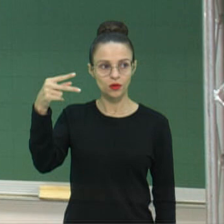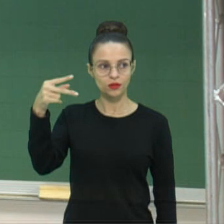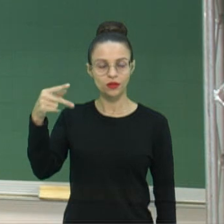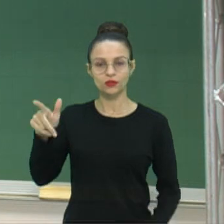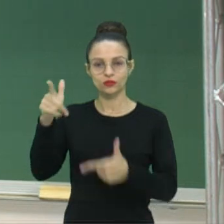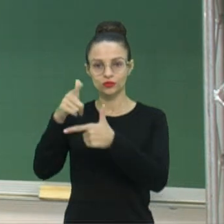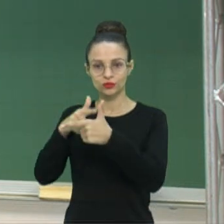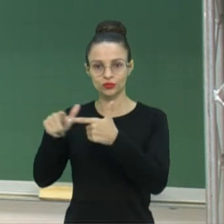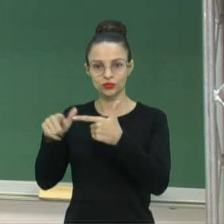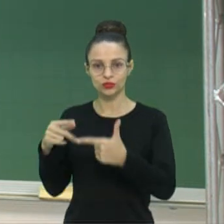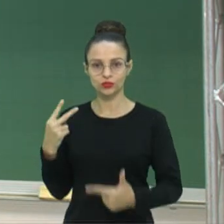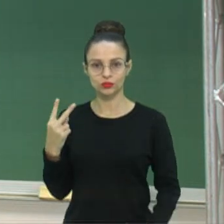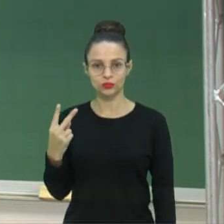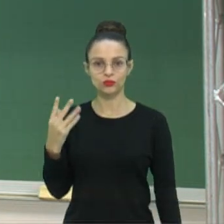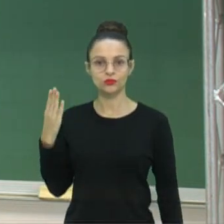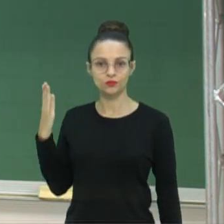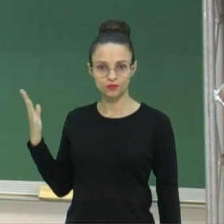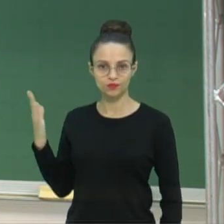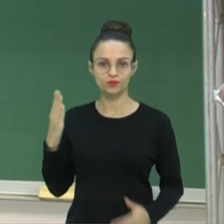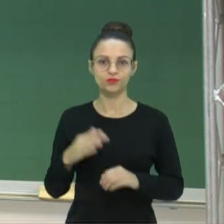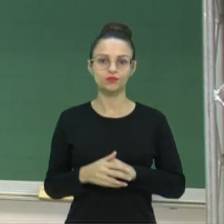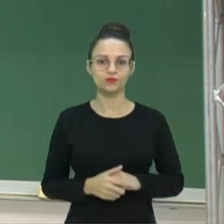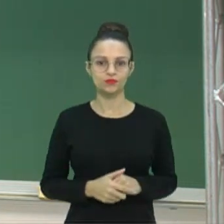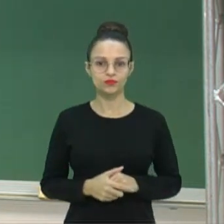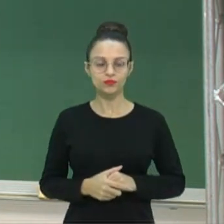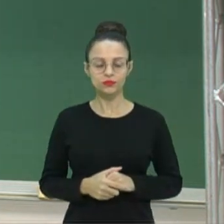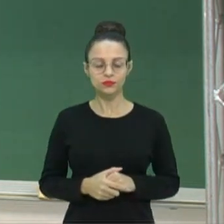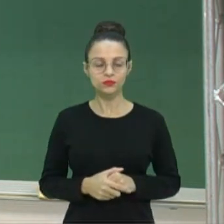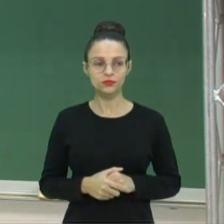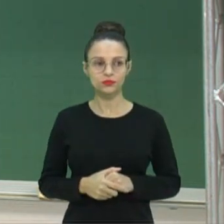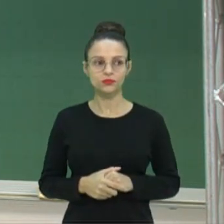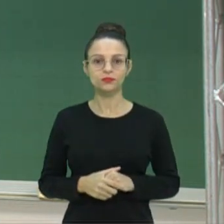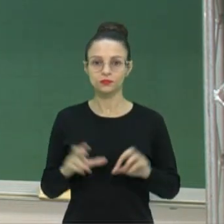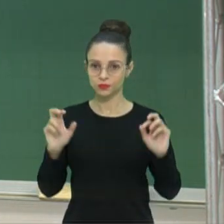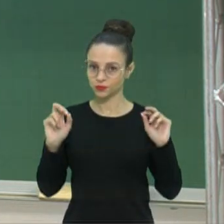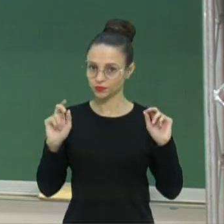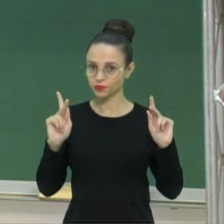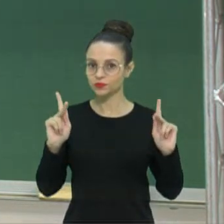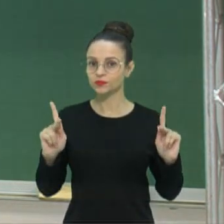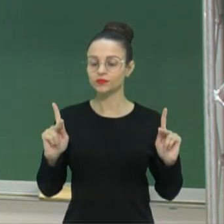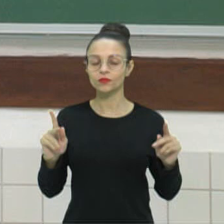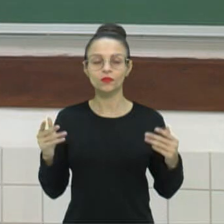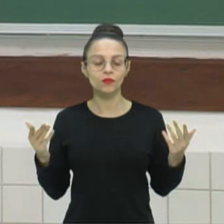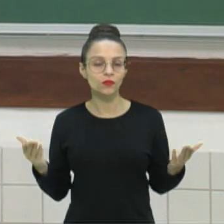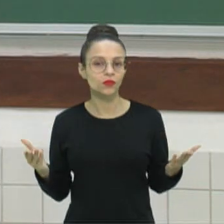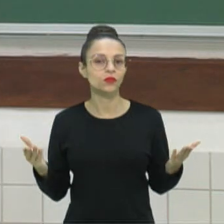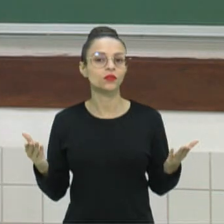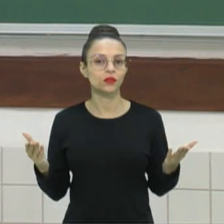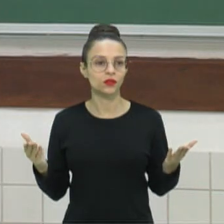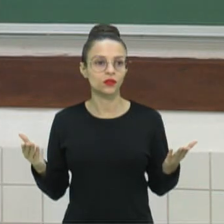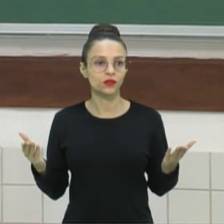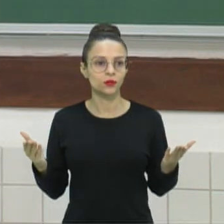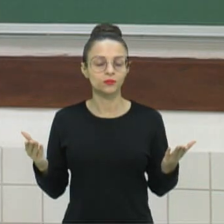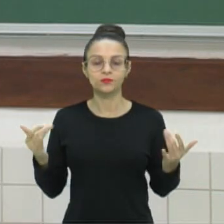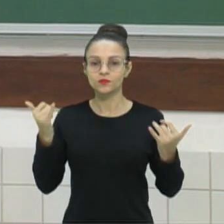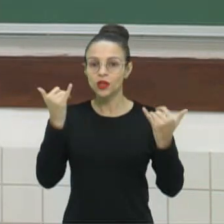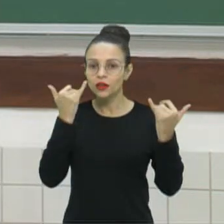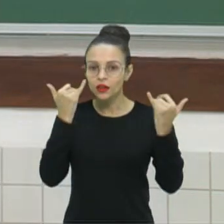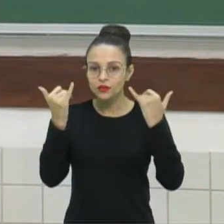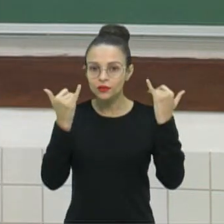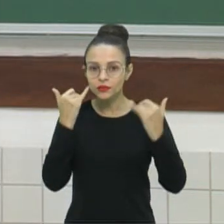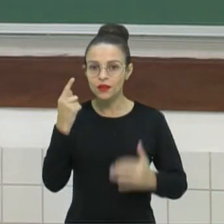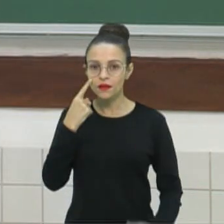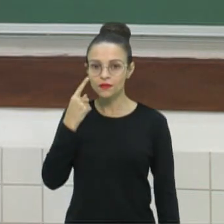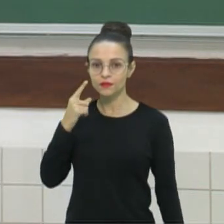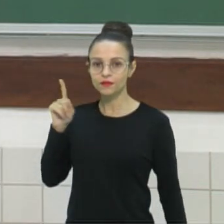Energia cinética igual m vezes v ao quadrado sobre 2, ok? Gente, tirando as informações necessárias